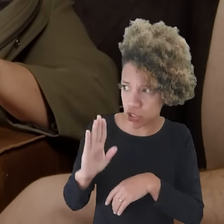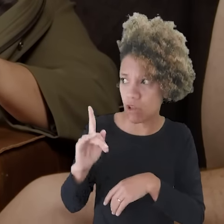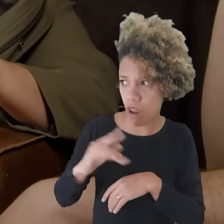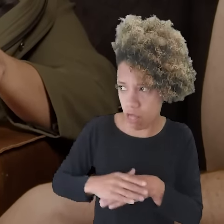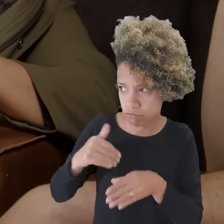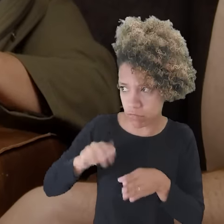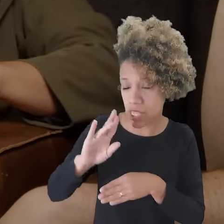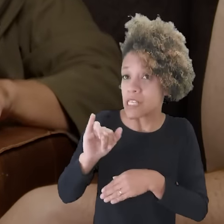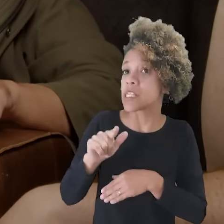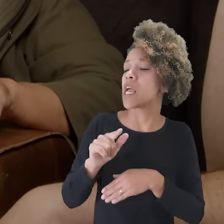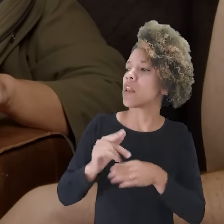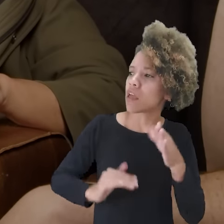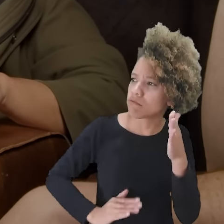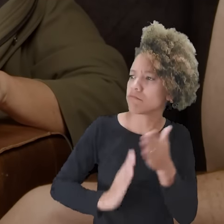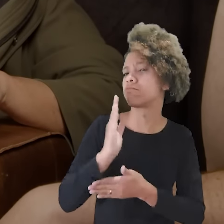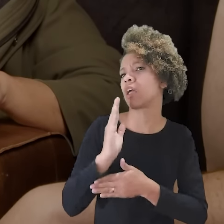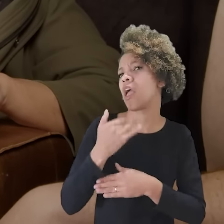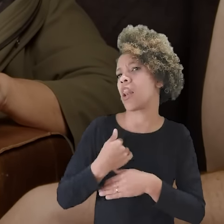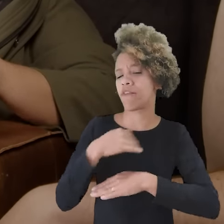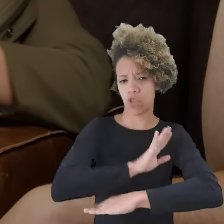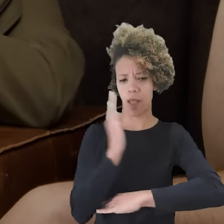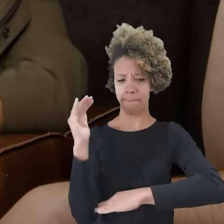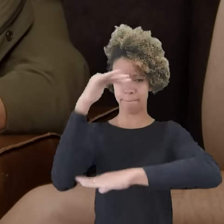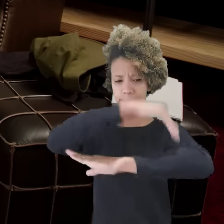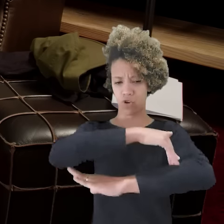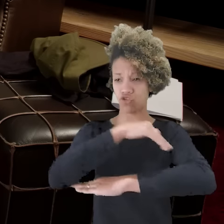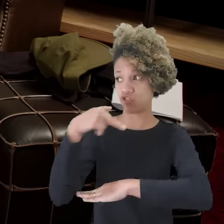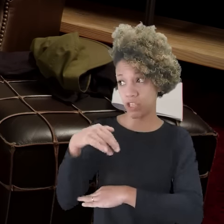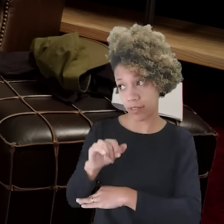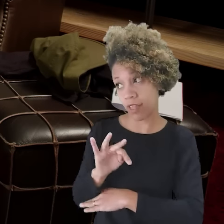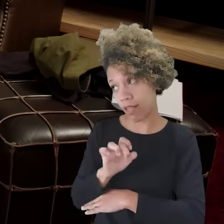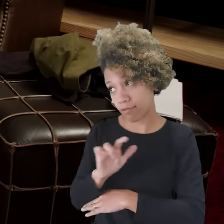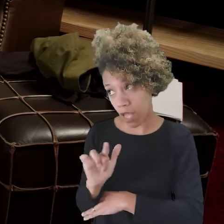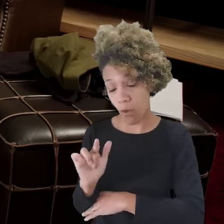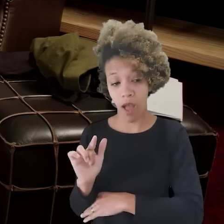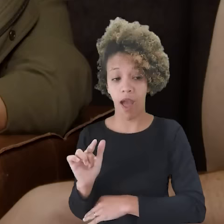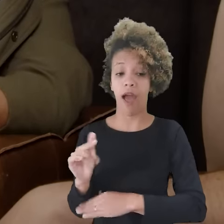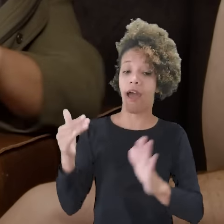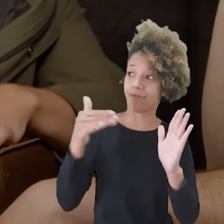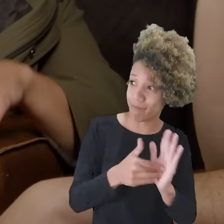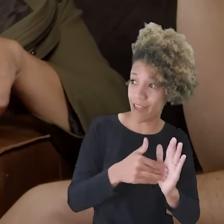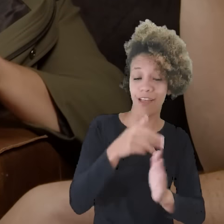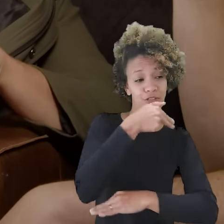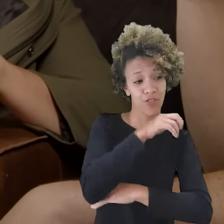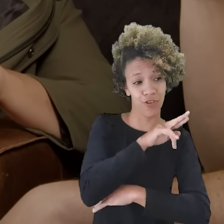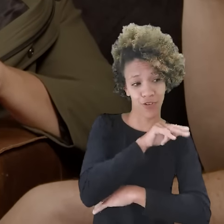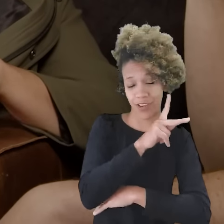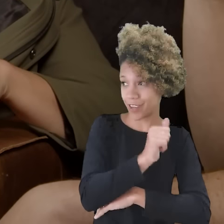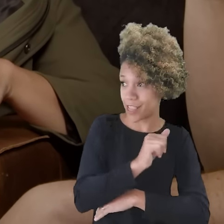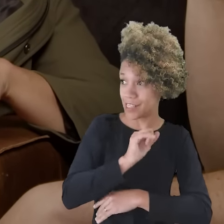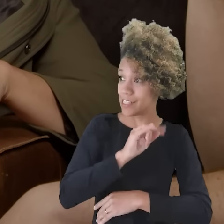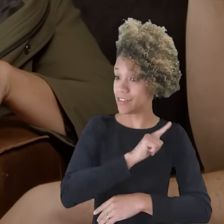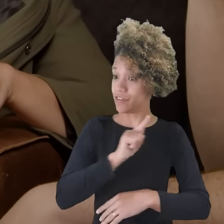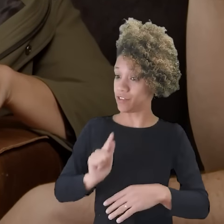ganhasse ele ia fazer uma ponte de natal até Noronha e ele falou que se virasse